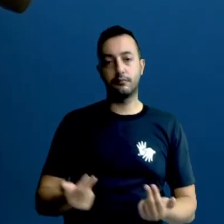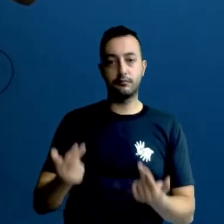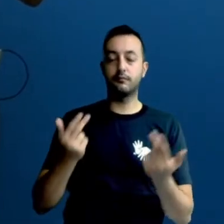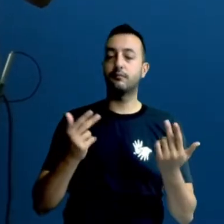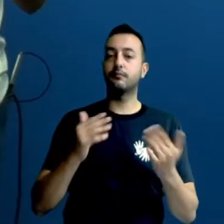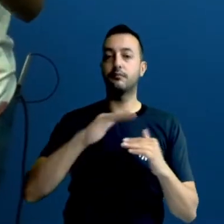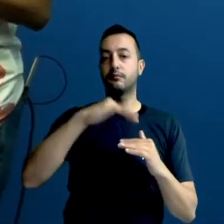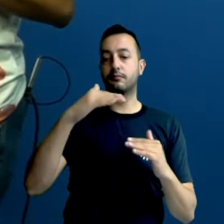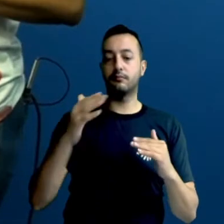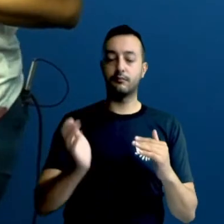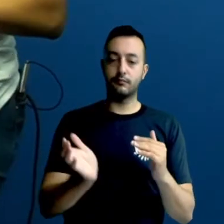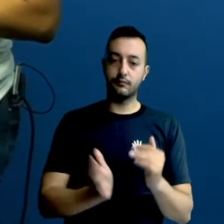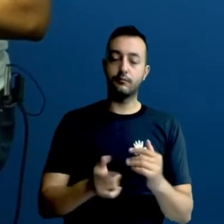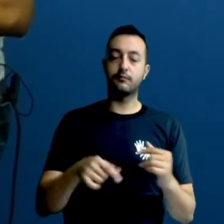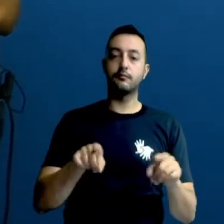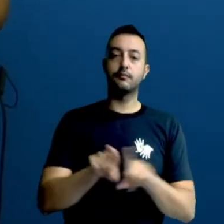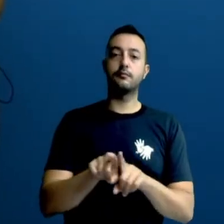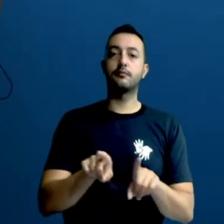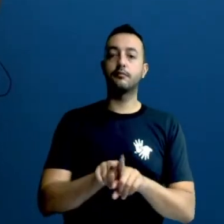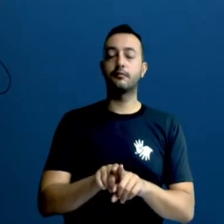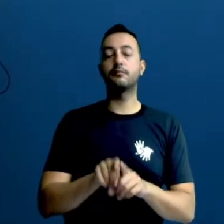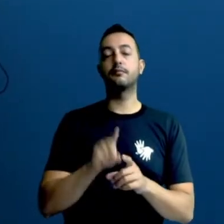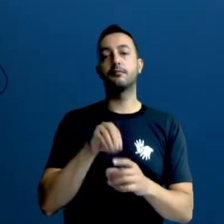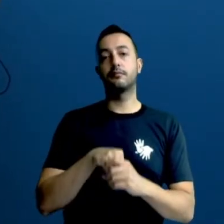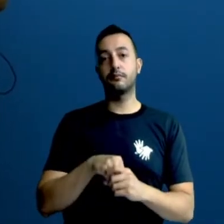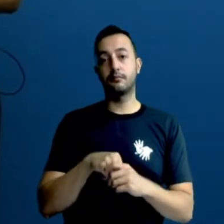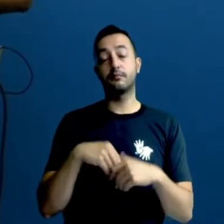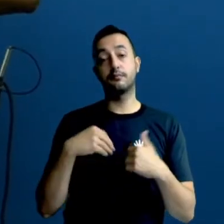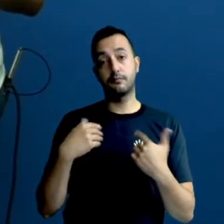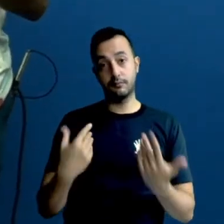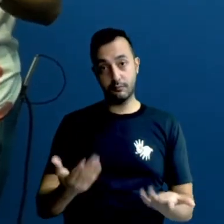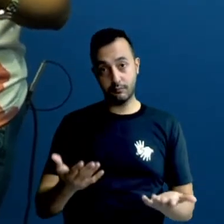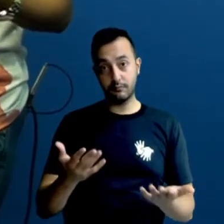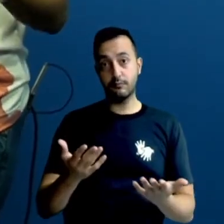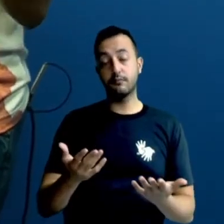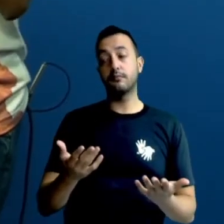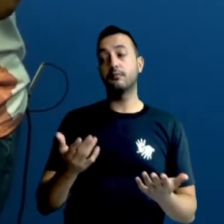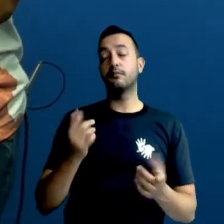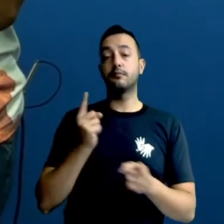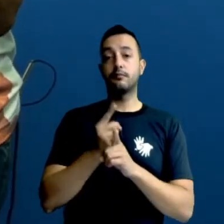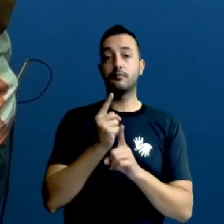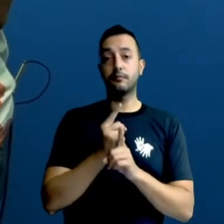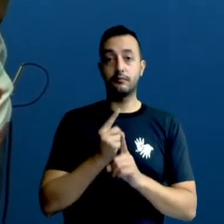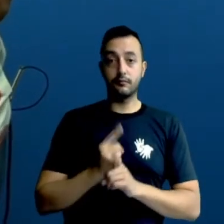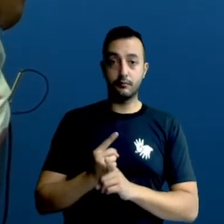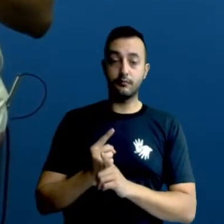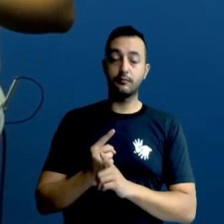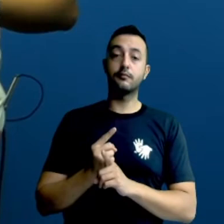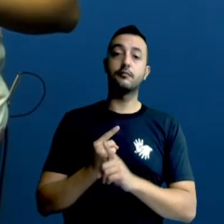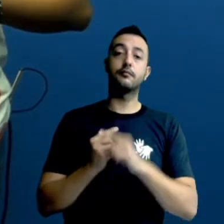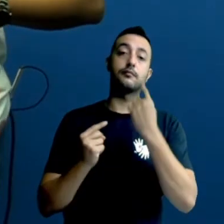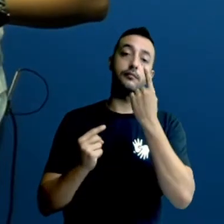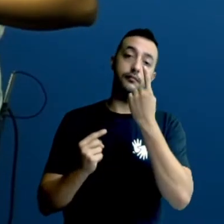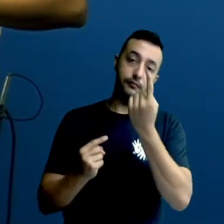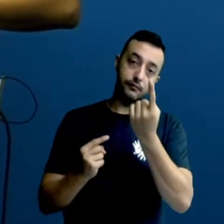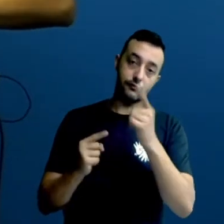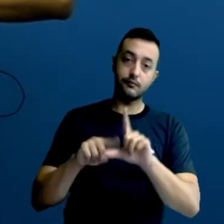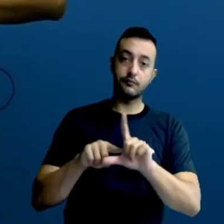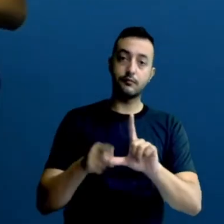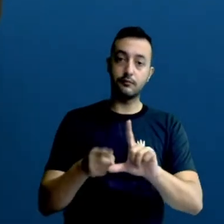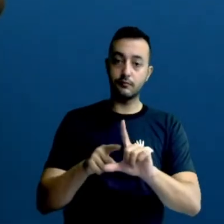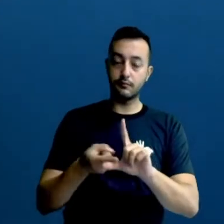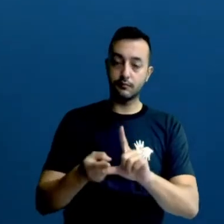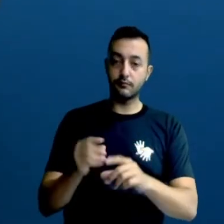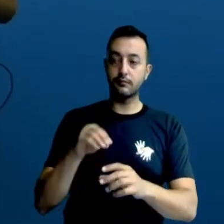de lados de vértices tem também de ângulos internos, tá bom? Então, com esta expressão, a gente encontra a medida de um ângulo interno quando